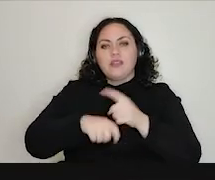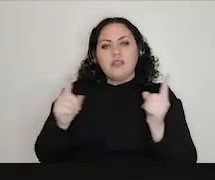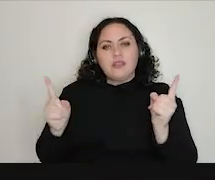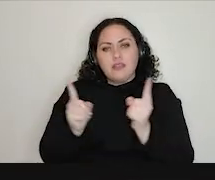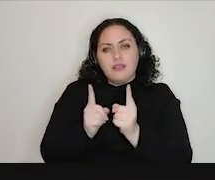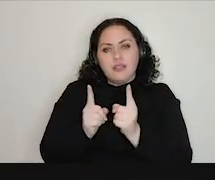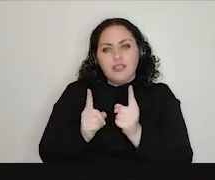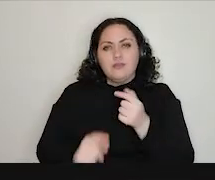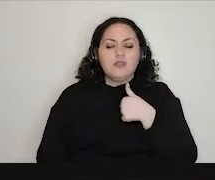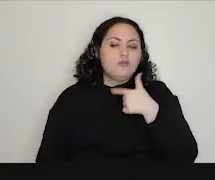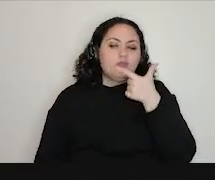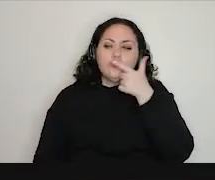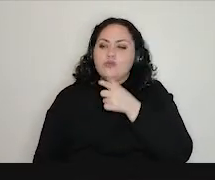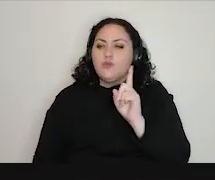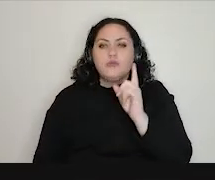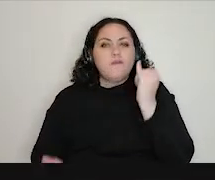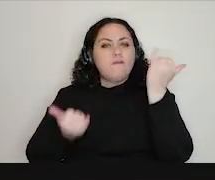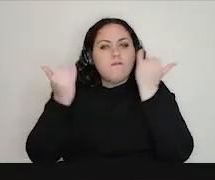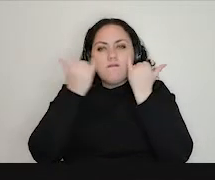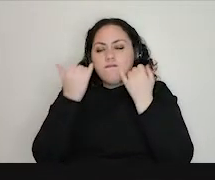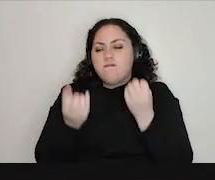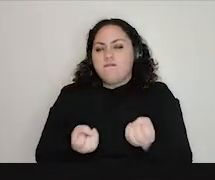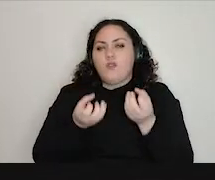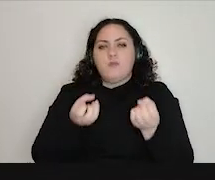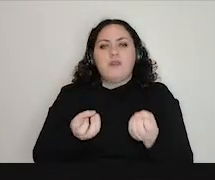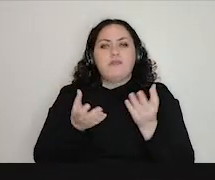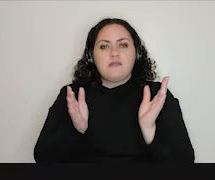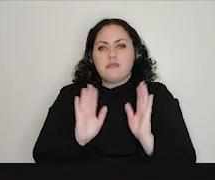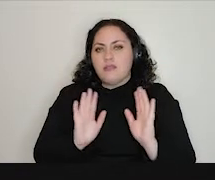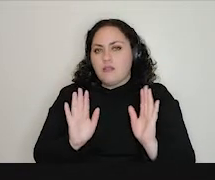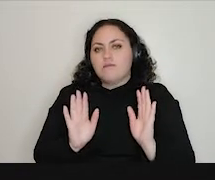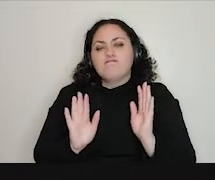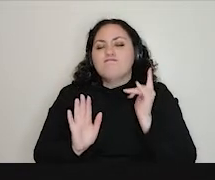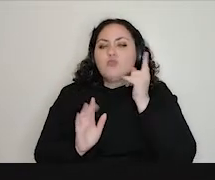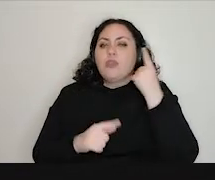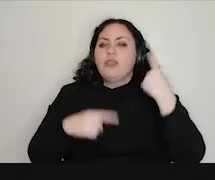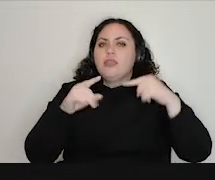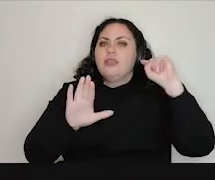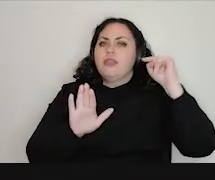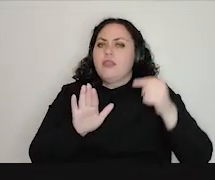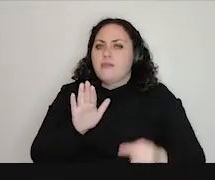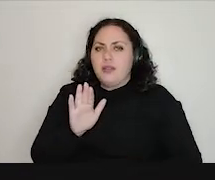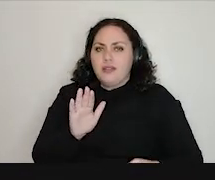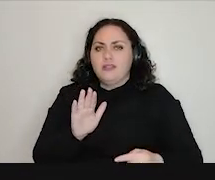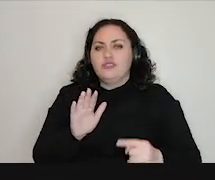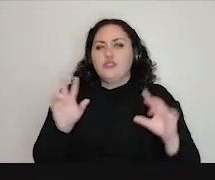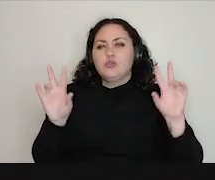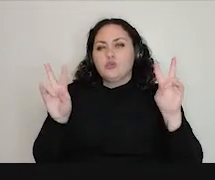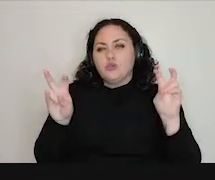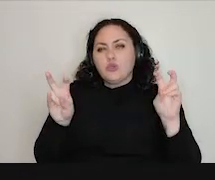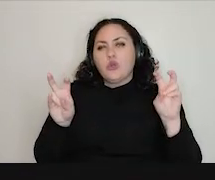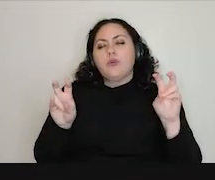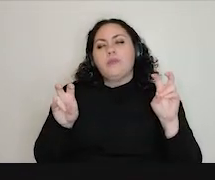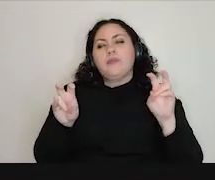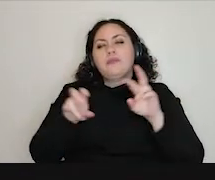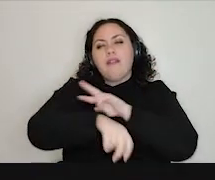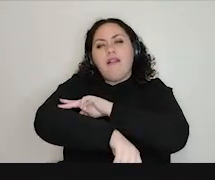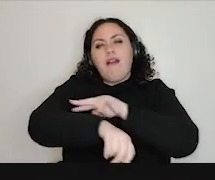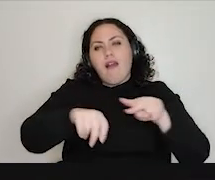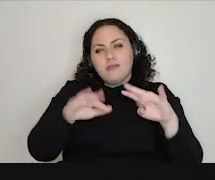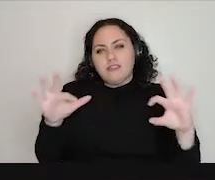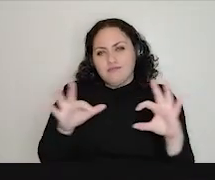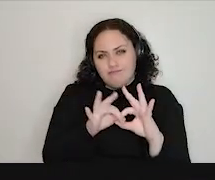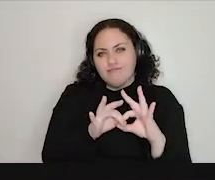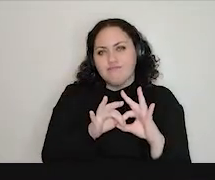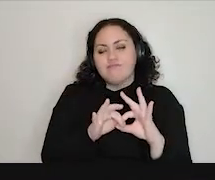consegui trazer muitas informações, né? Trazer um debate mais aprofundado com a intersecção de raça. Mas a gente sabe